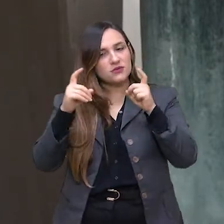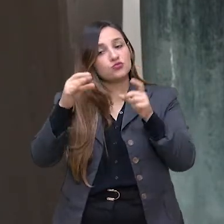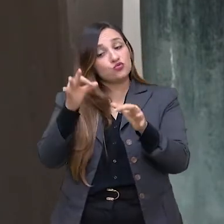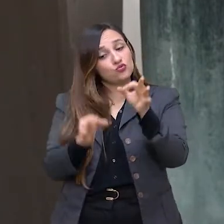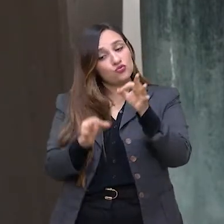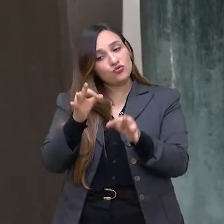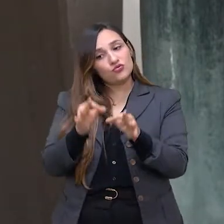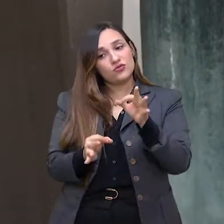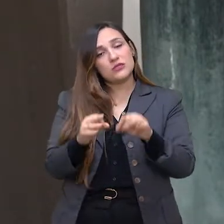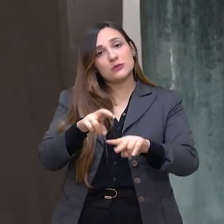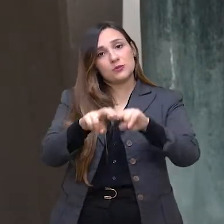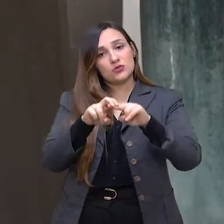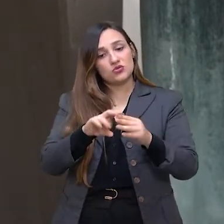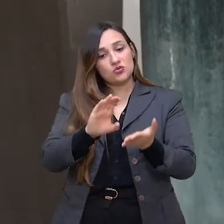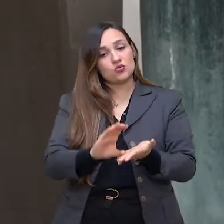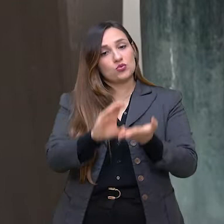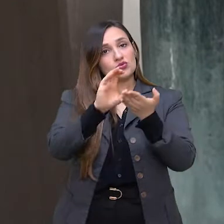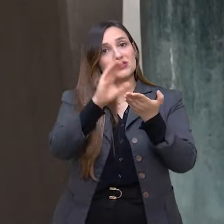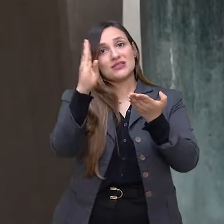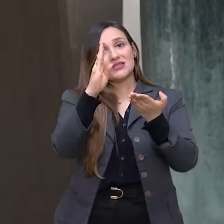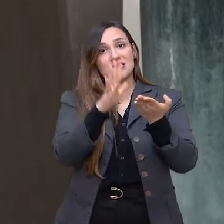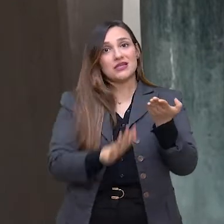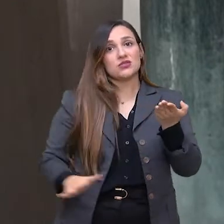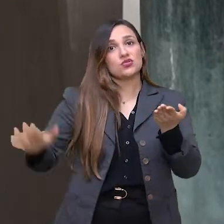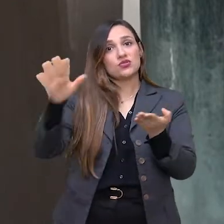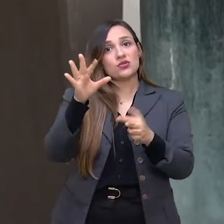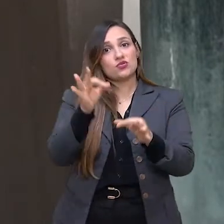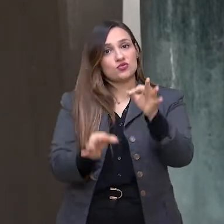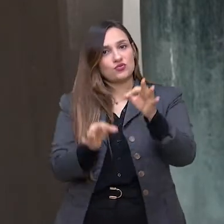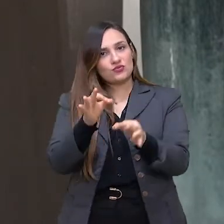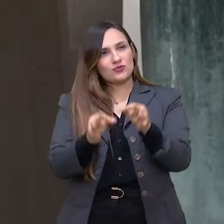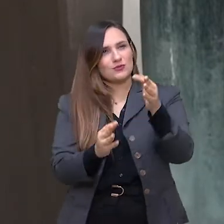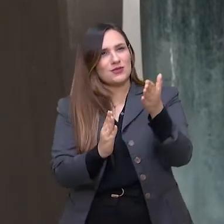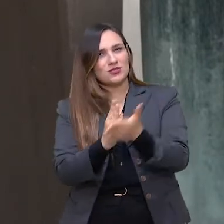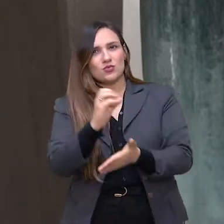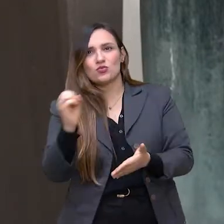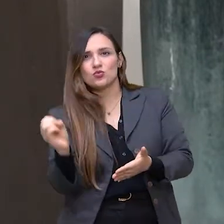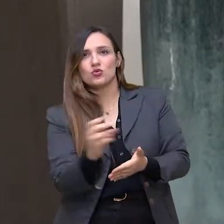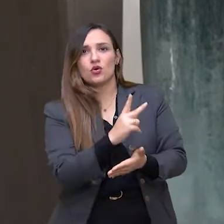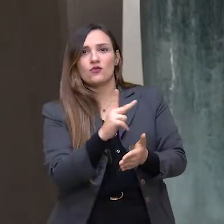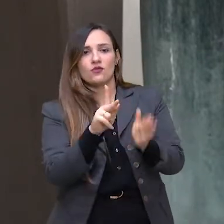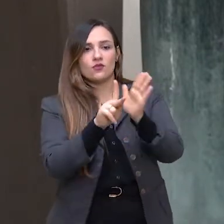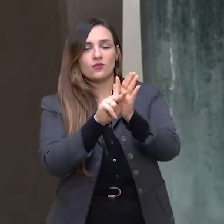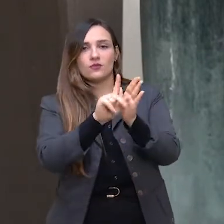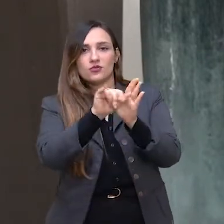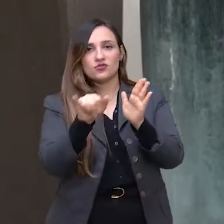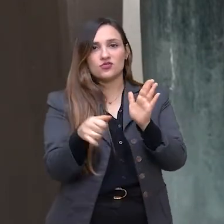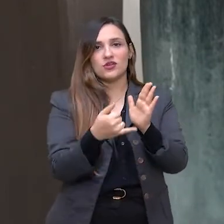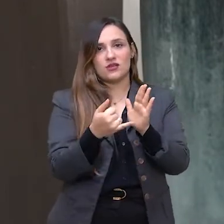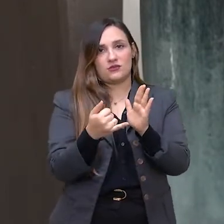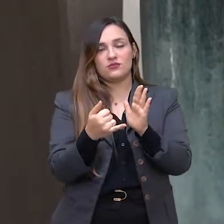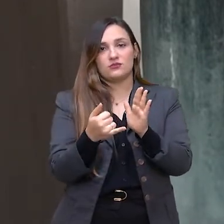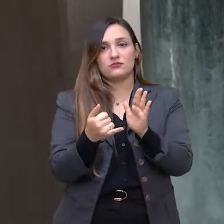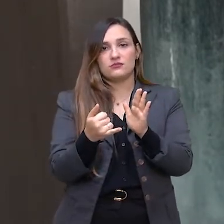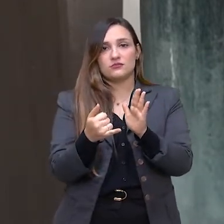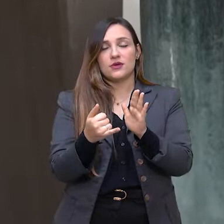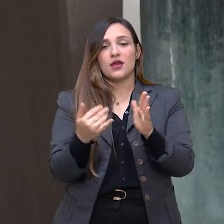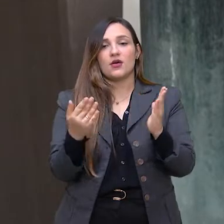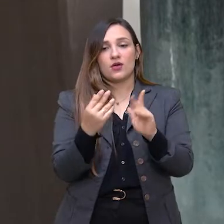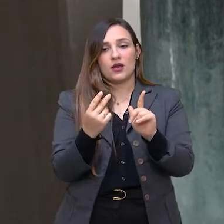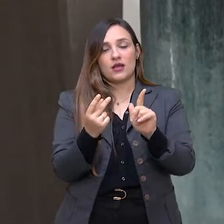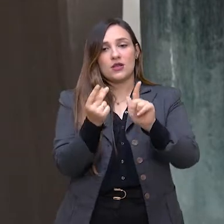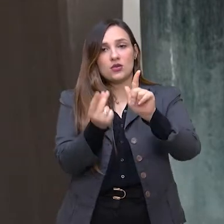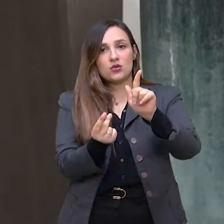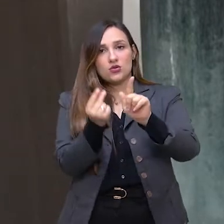judiciárias. Por conta disso, o Conselho Nacional de Justiça aprovou um novo plano de logística sustentável